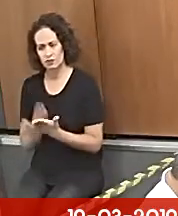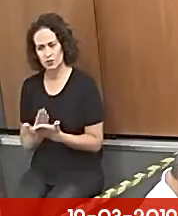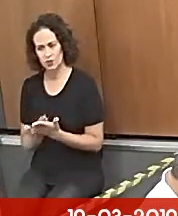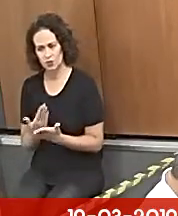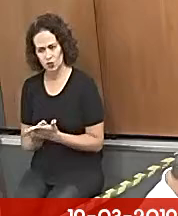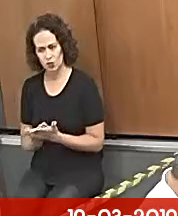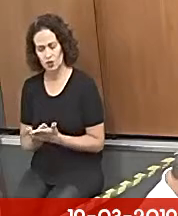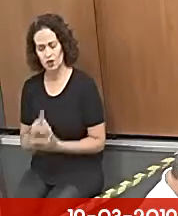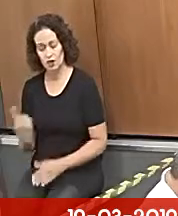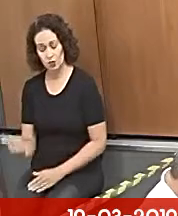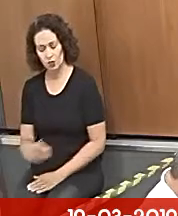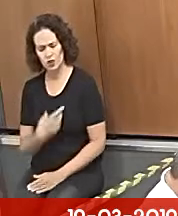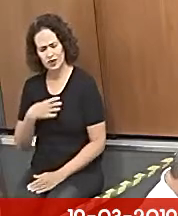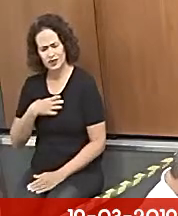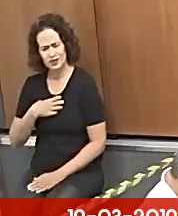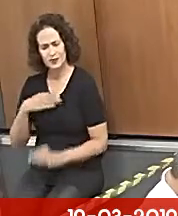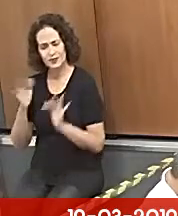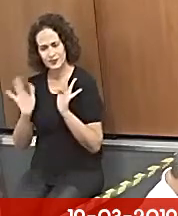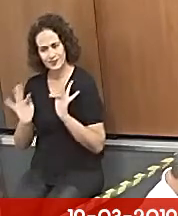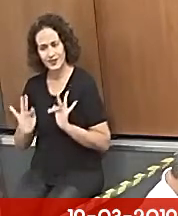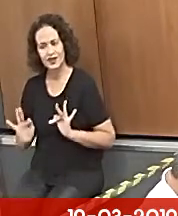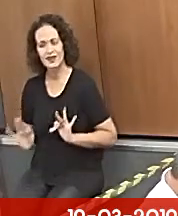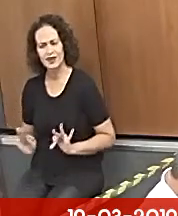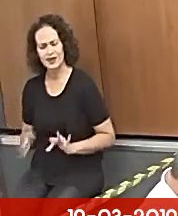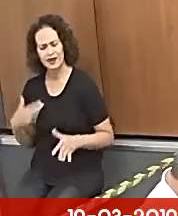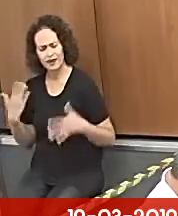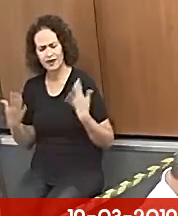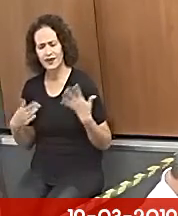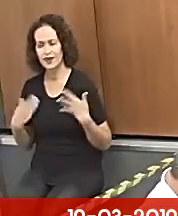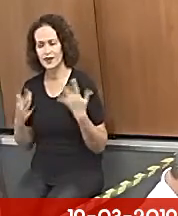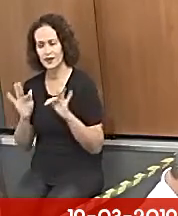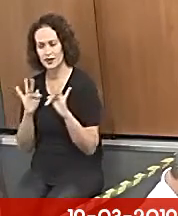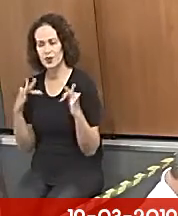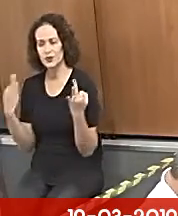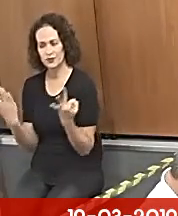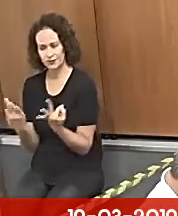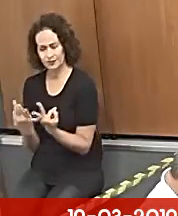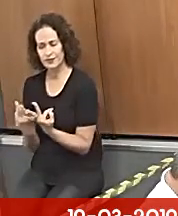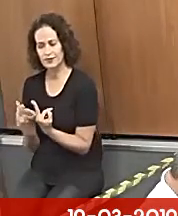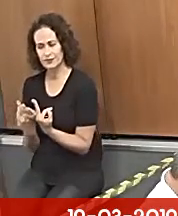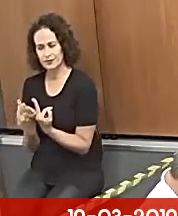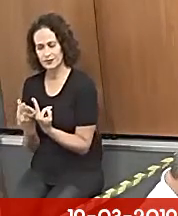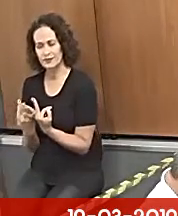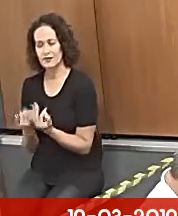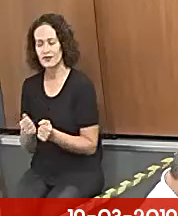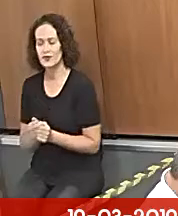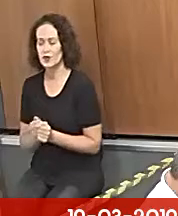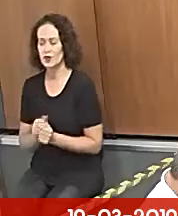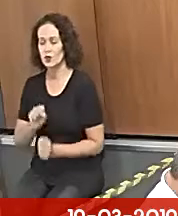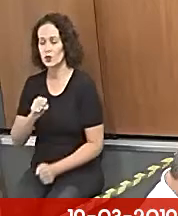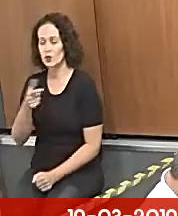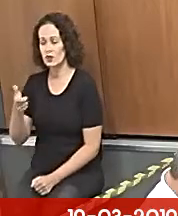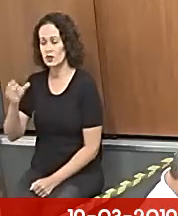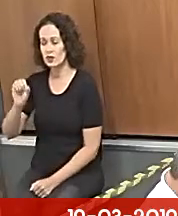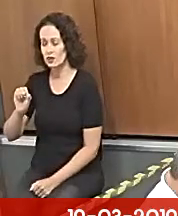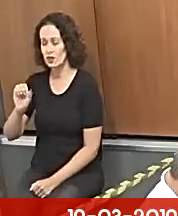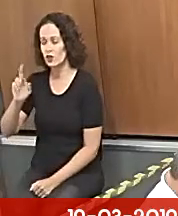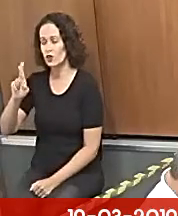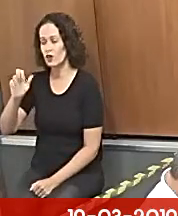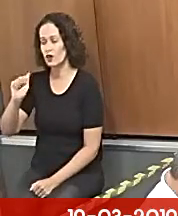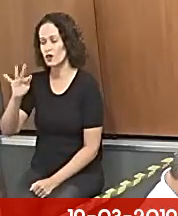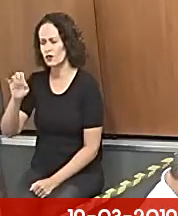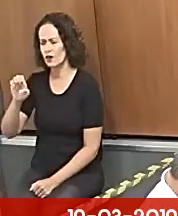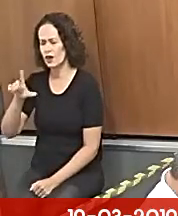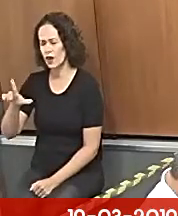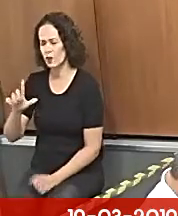felizes com isso uma coisa que trouxe muita alegria para as famílias e para o são rafael a gente ganhou um gás diferente